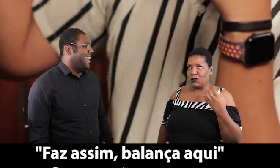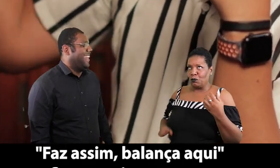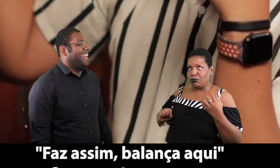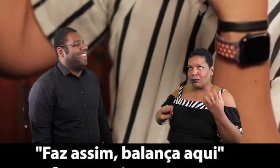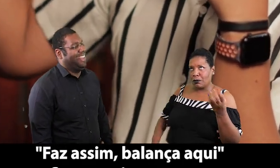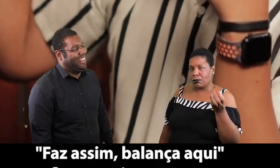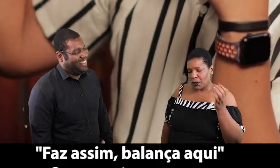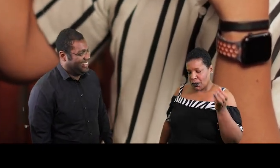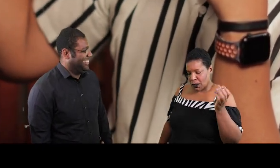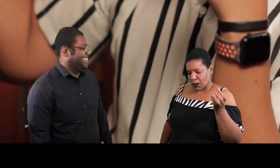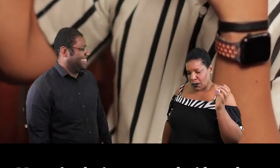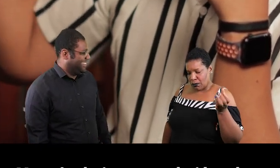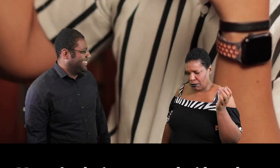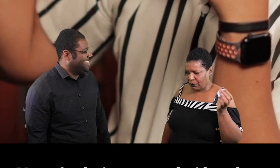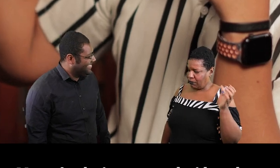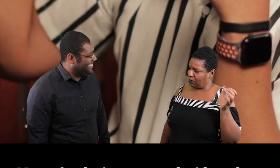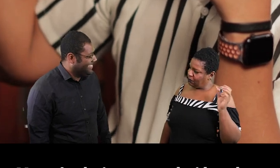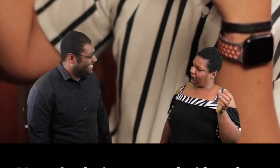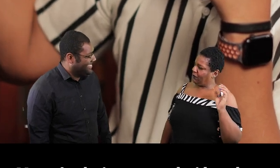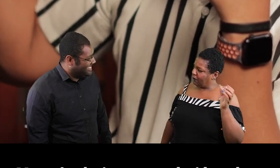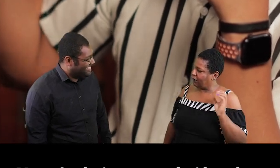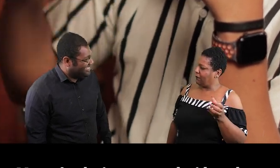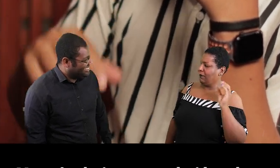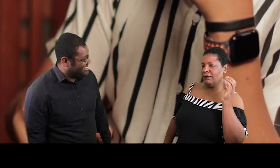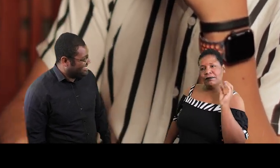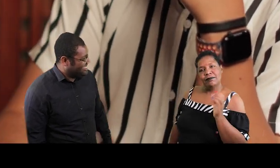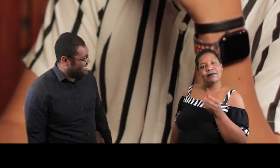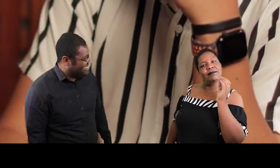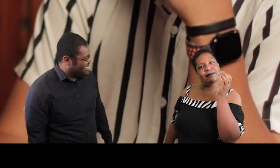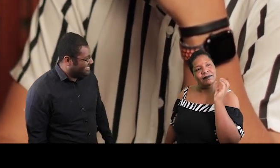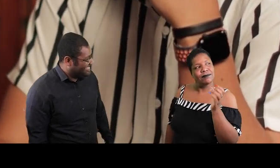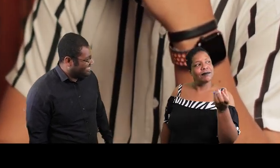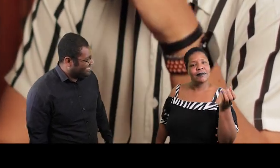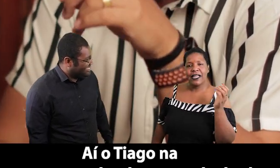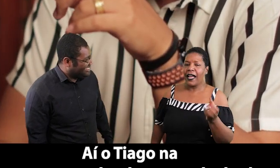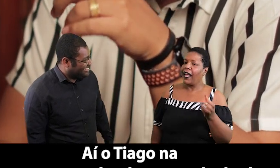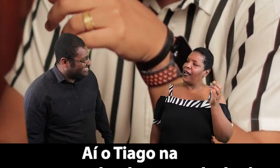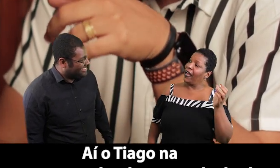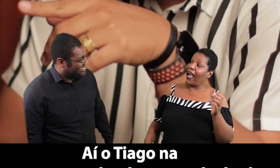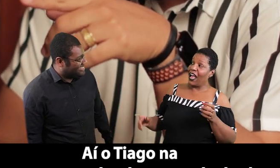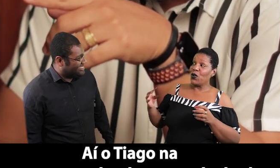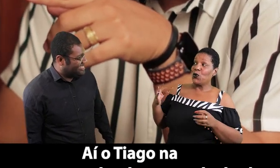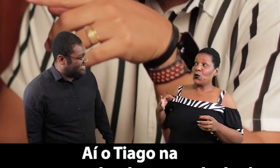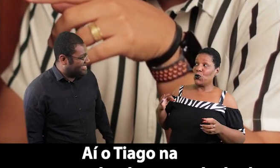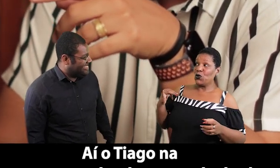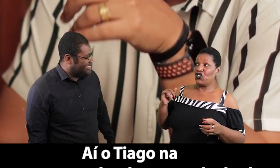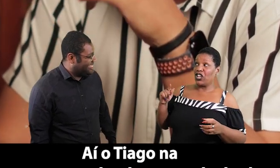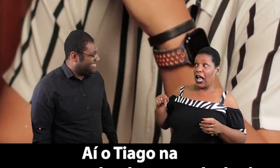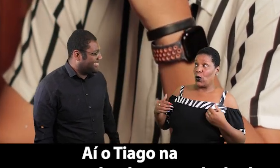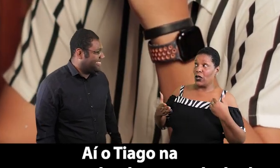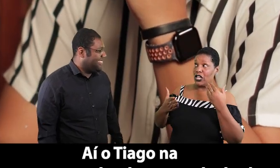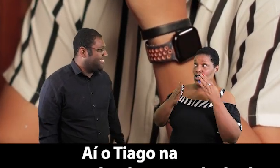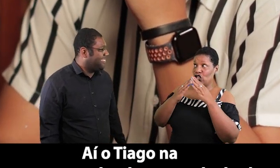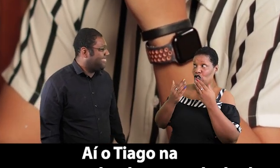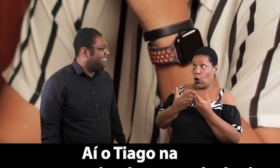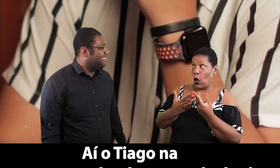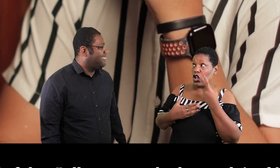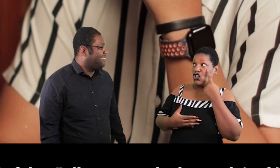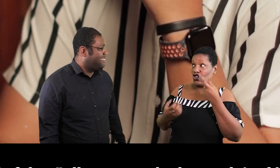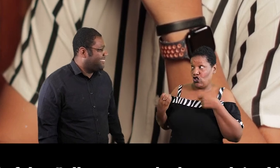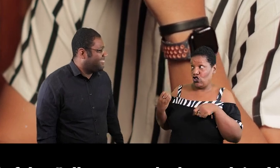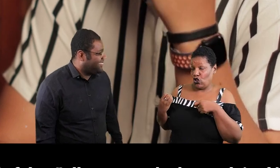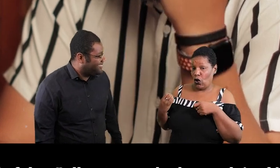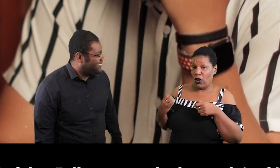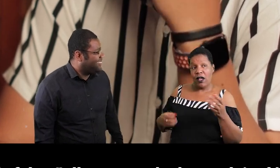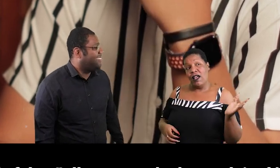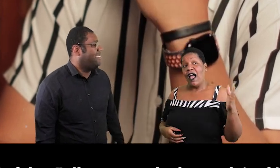puto. Mas aí achei graça, achei legal. Aí o Thiago, na época, tava estudando na escola de choro. E ele falou,